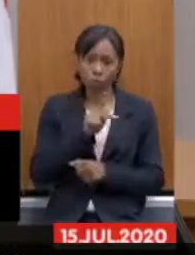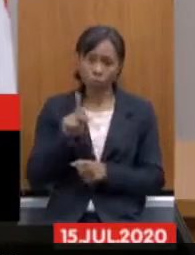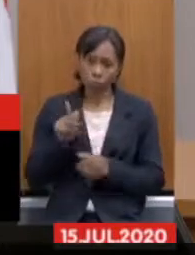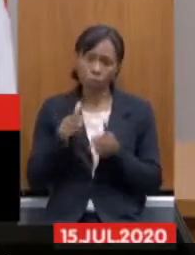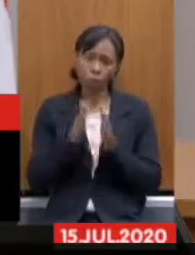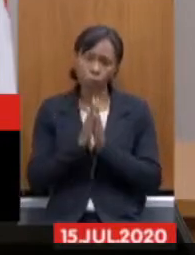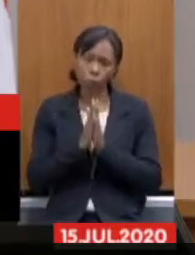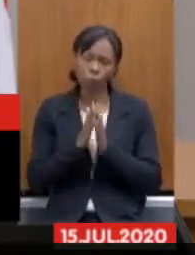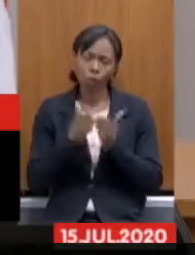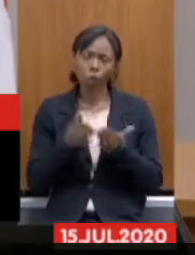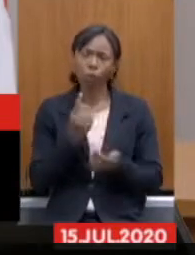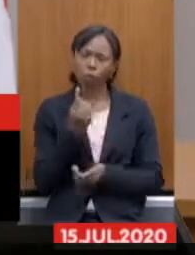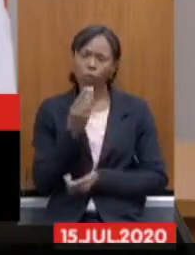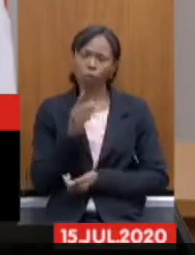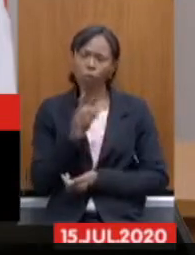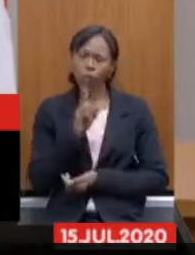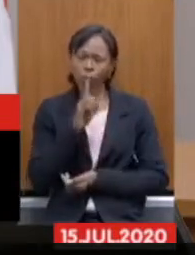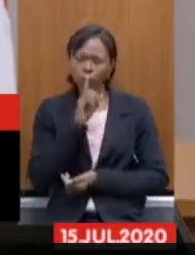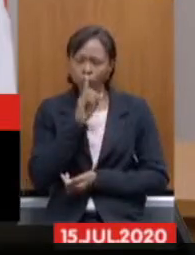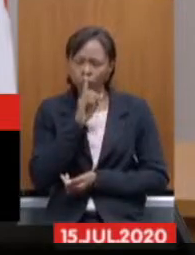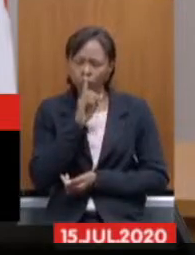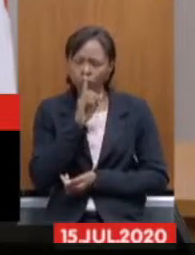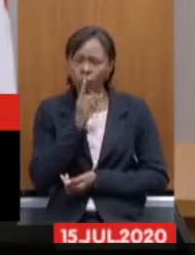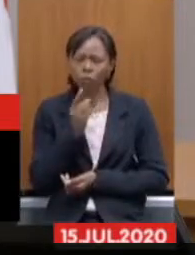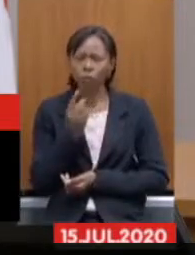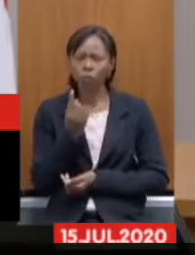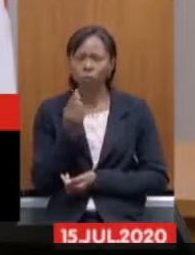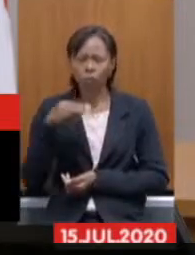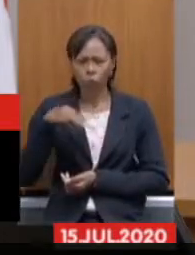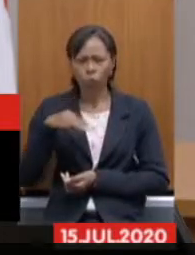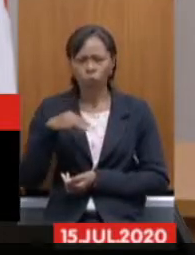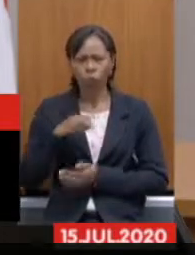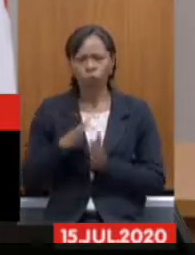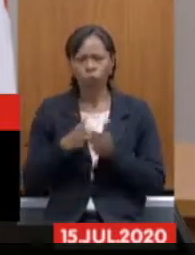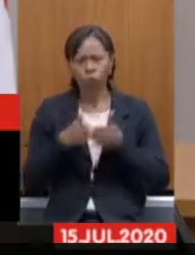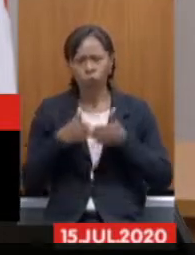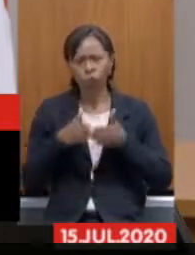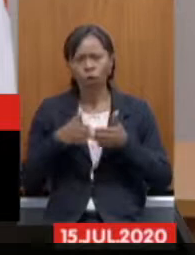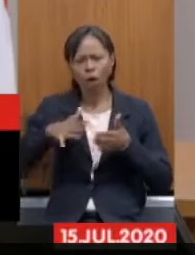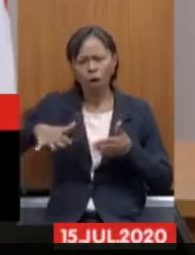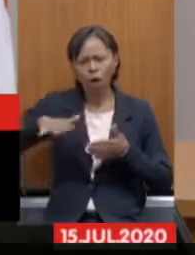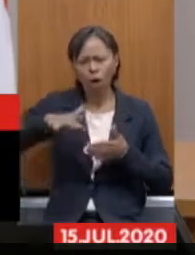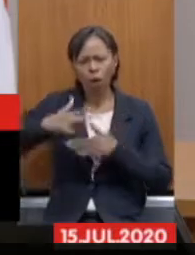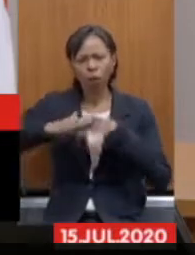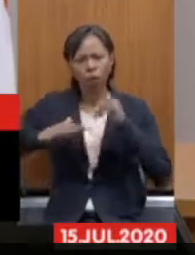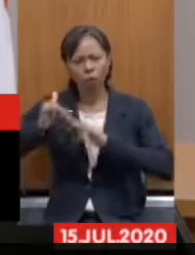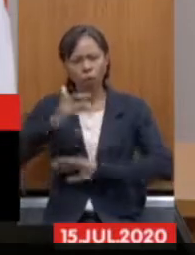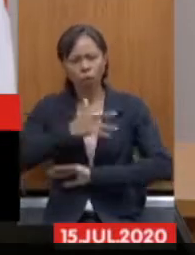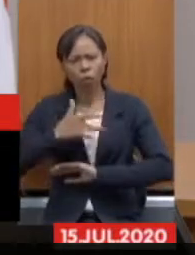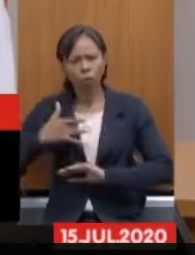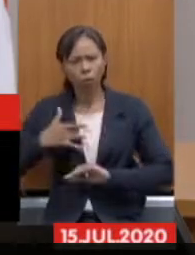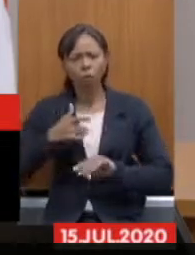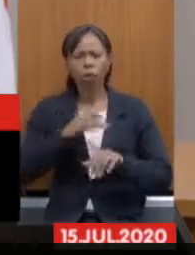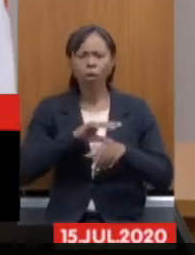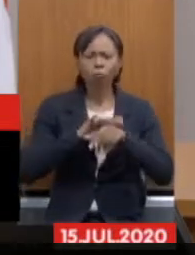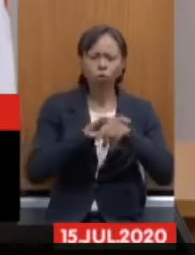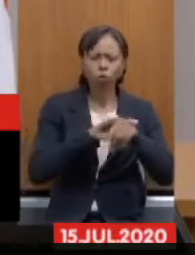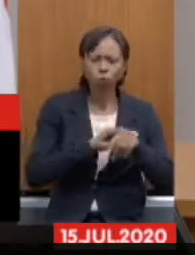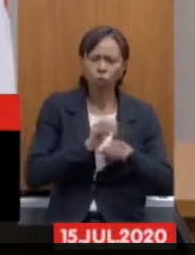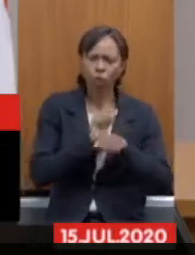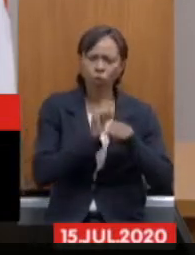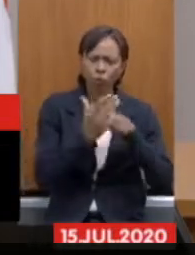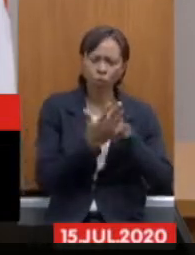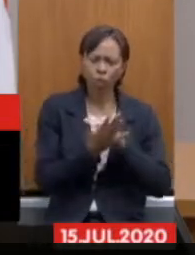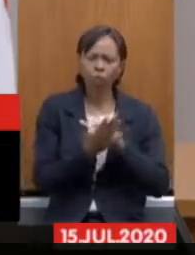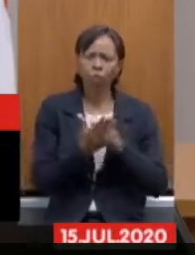que fizesse um minuto de silêncio em homenagem às vítimas de por vídeo e aos profissionais de saúde que muito tem dedicado aos mineiros e mineiras